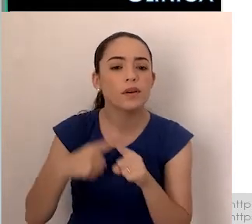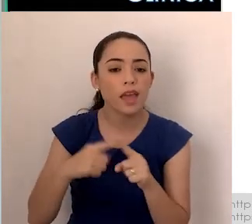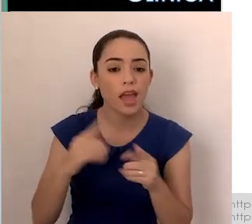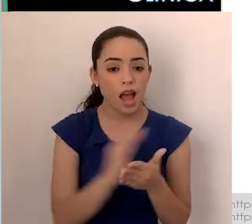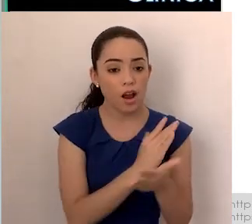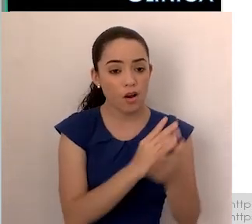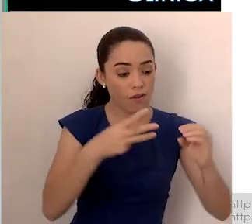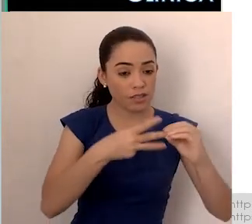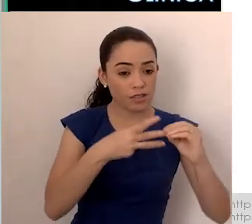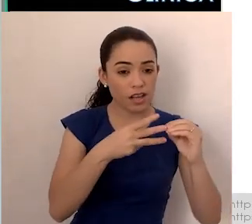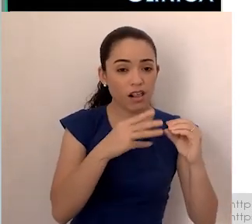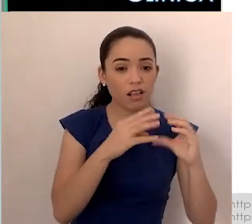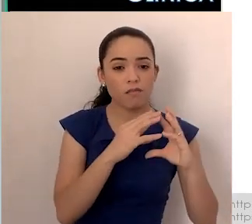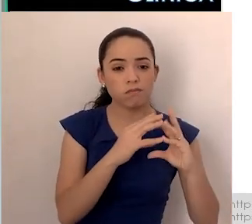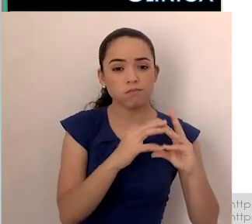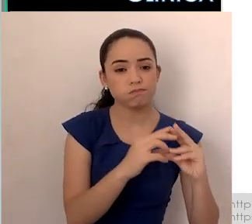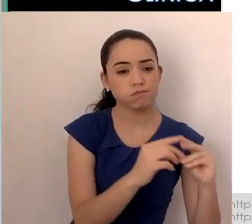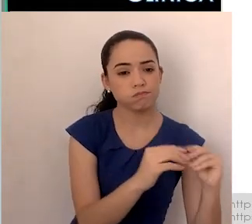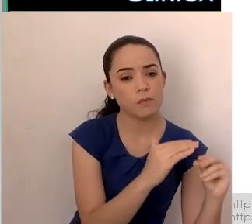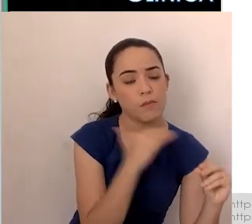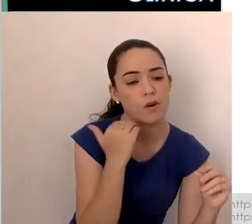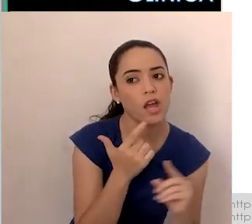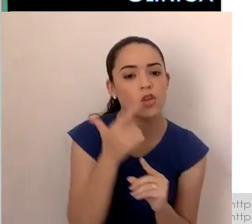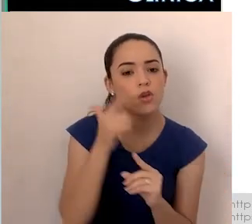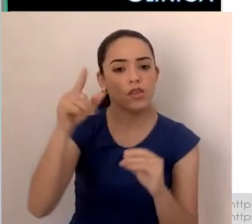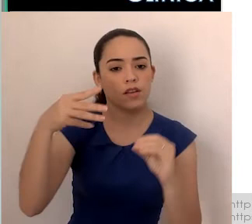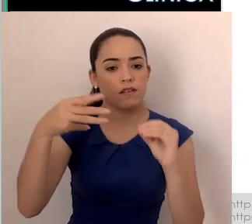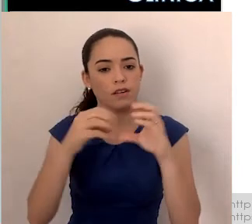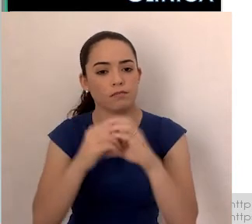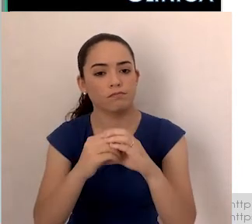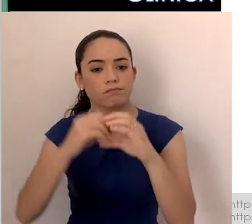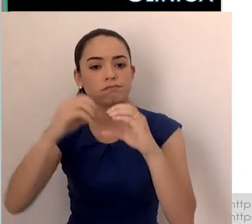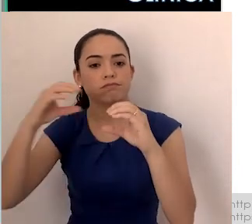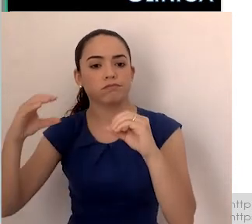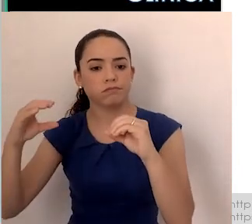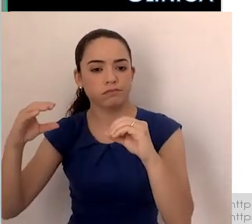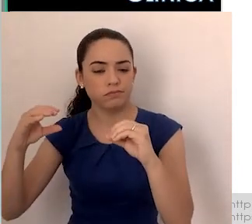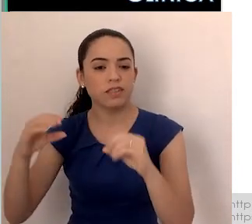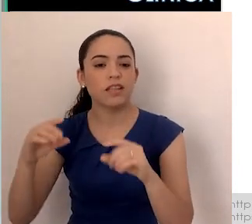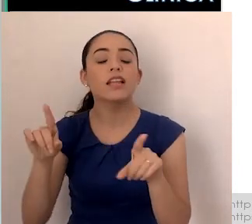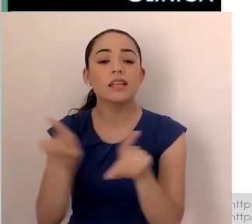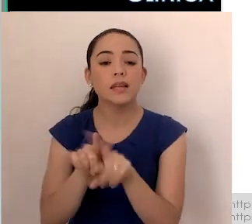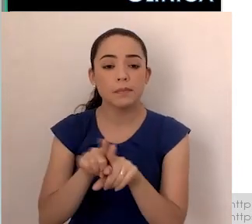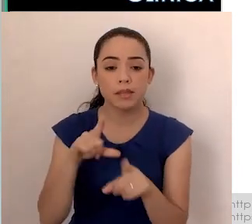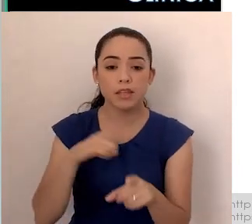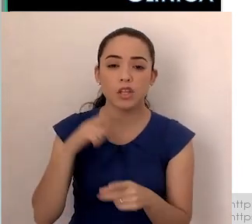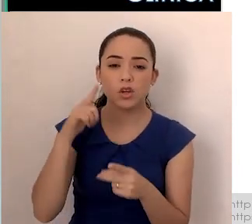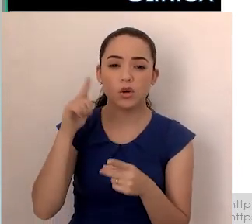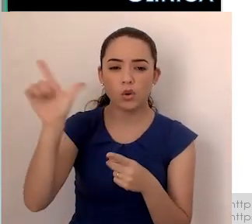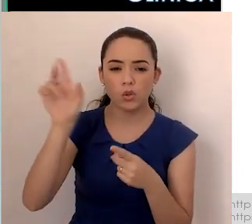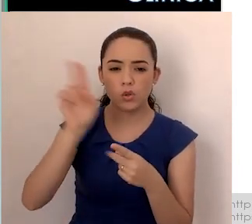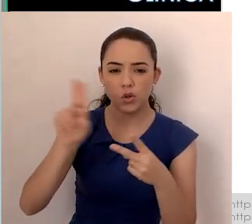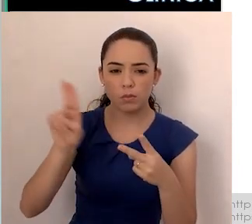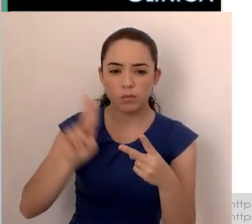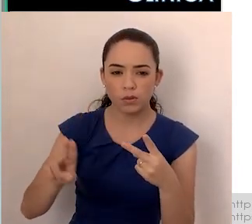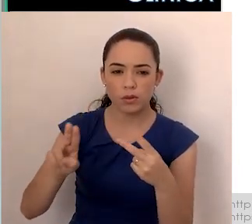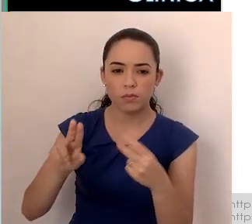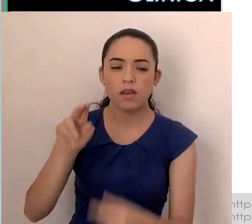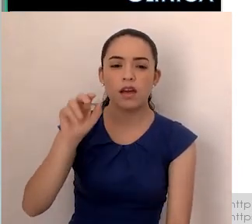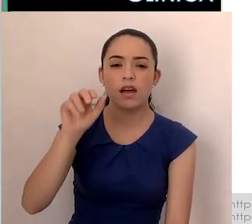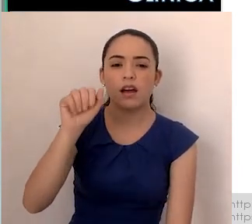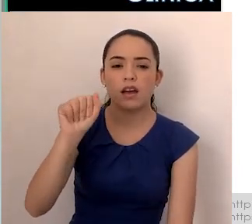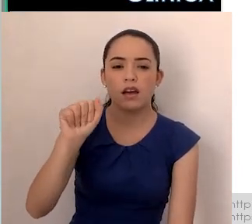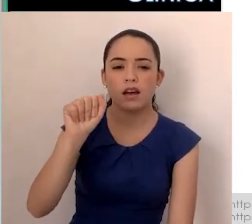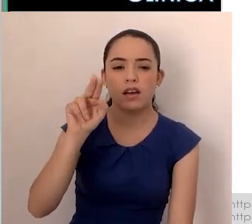pelo aparecimento de novos adipócitos devido à morte de outras células adipocíticas. Alterações nas duas formas de morte